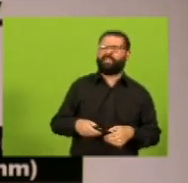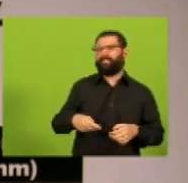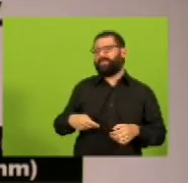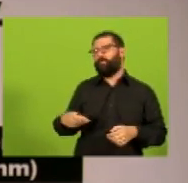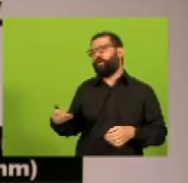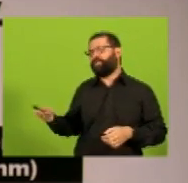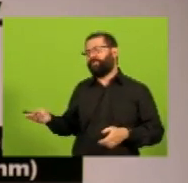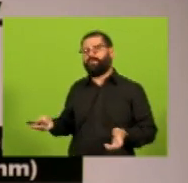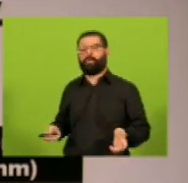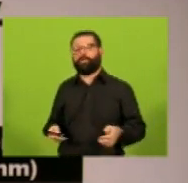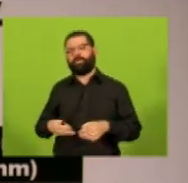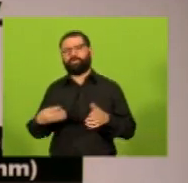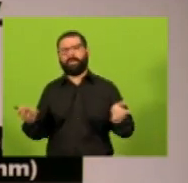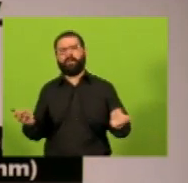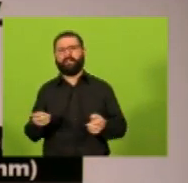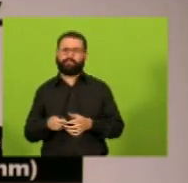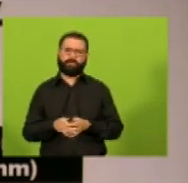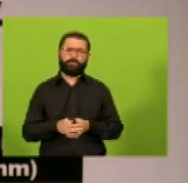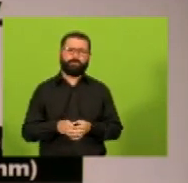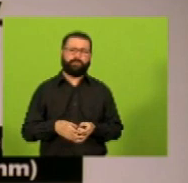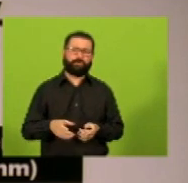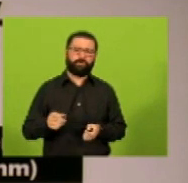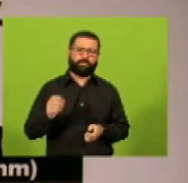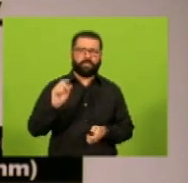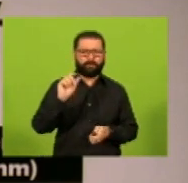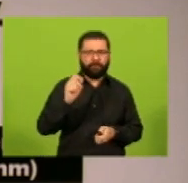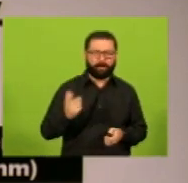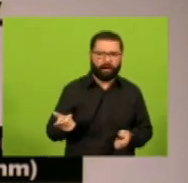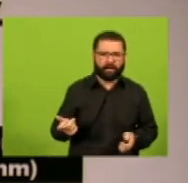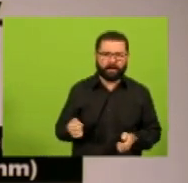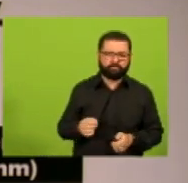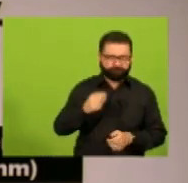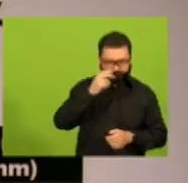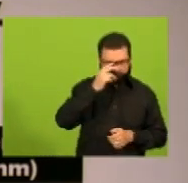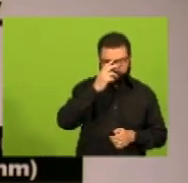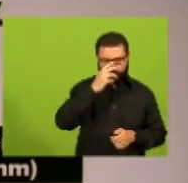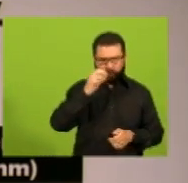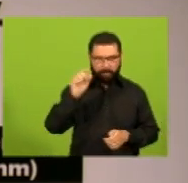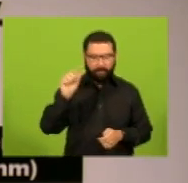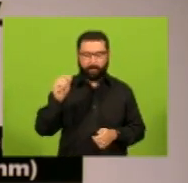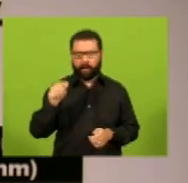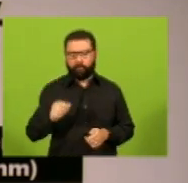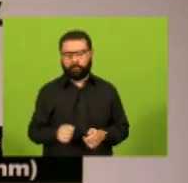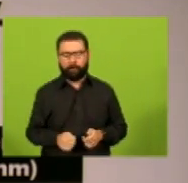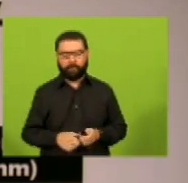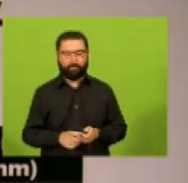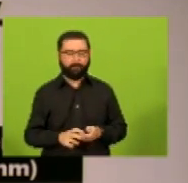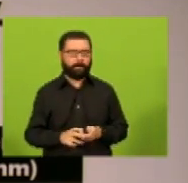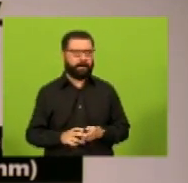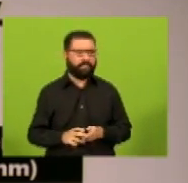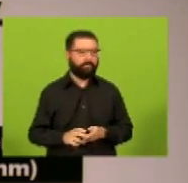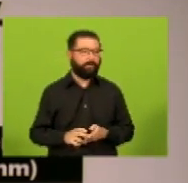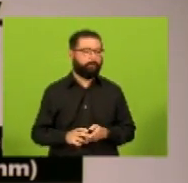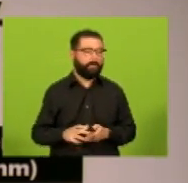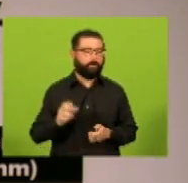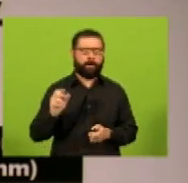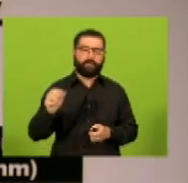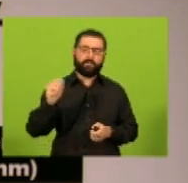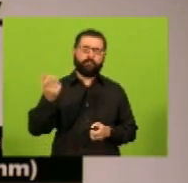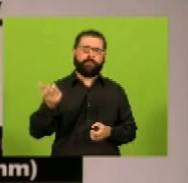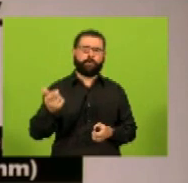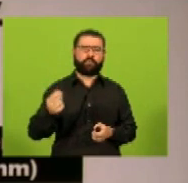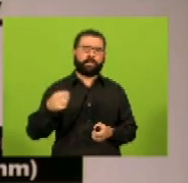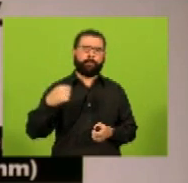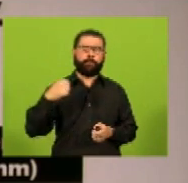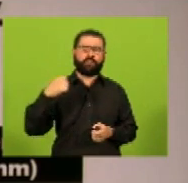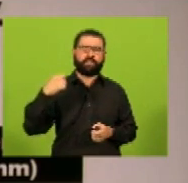Então você vai ter um monte de filtros. Filtros maiores, o filtro do bico é menor, né? uma malhinha menor.